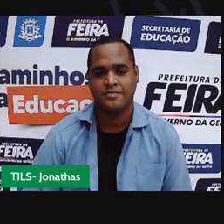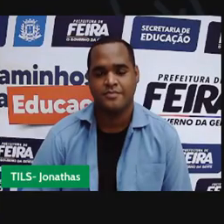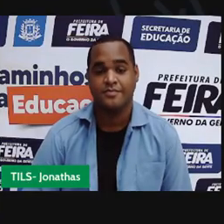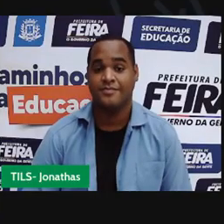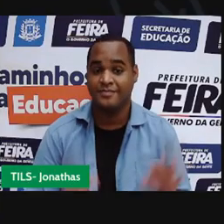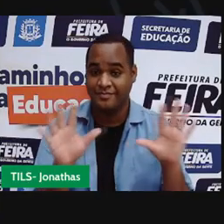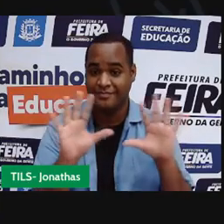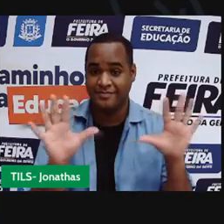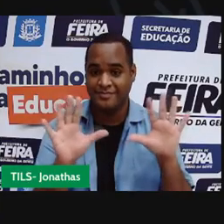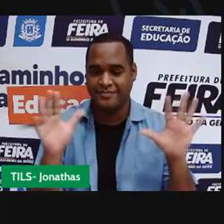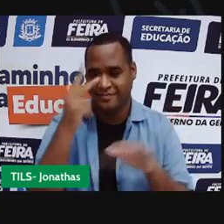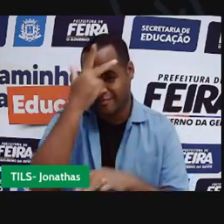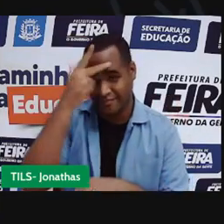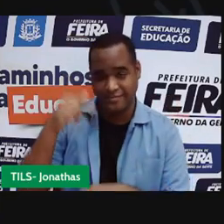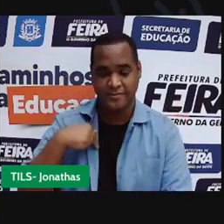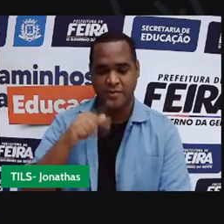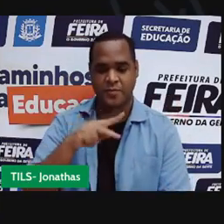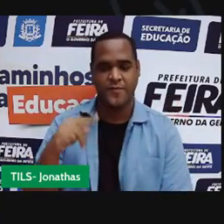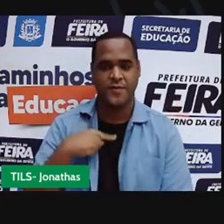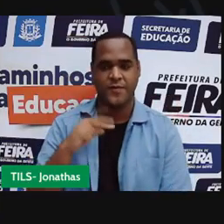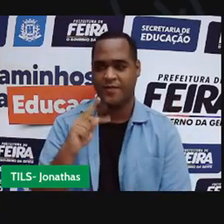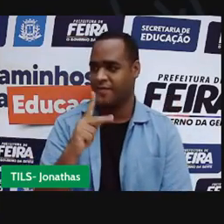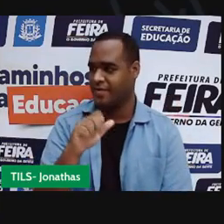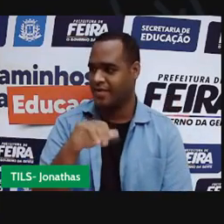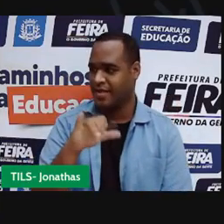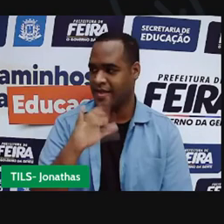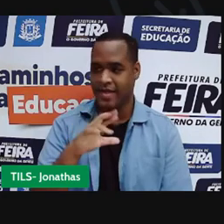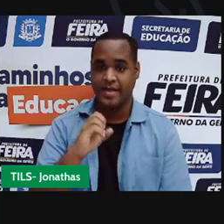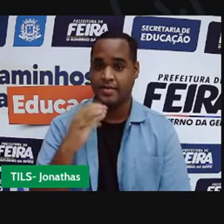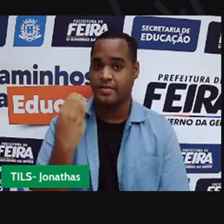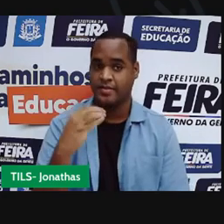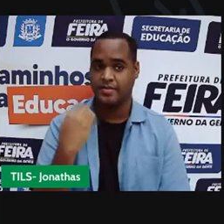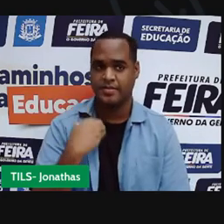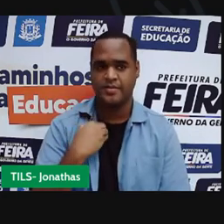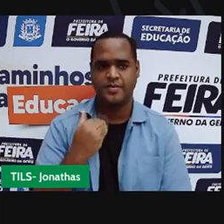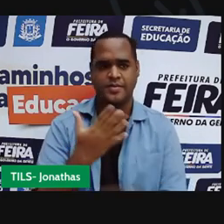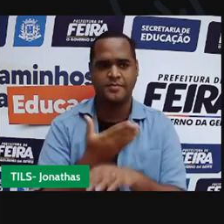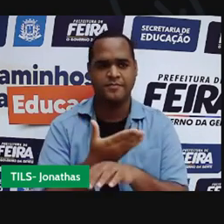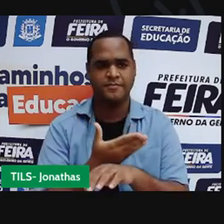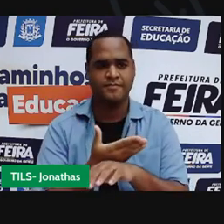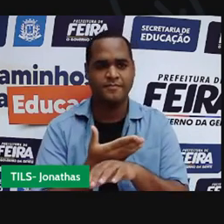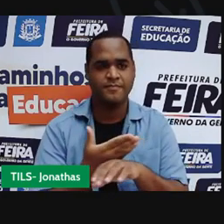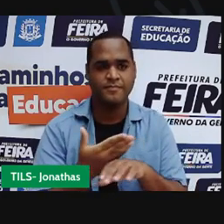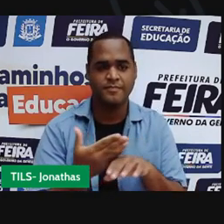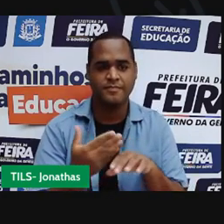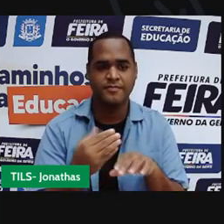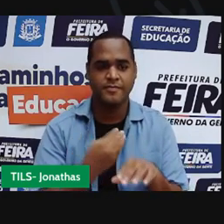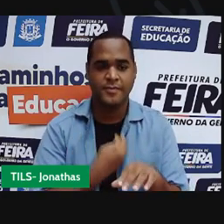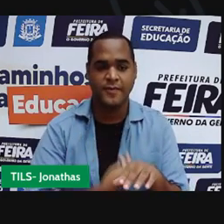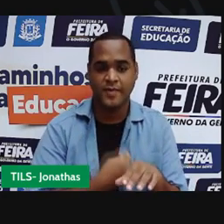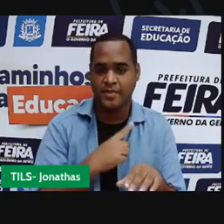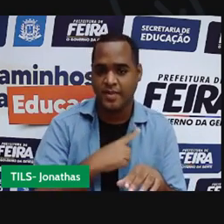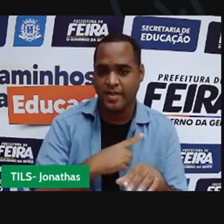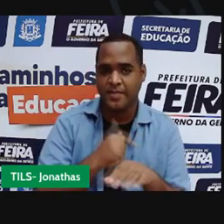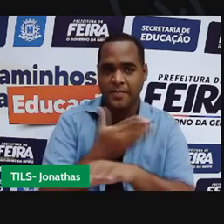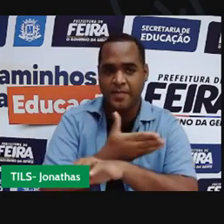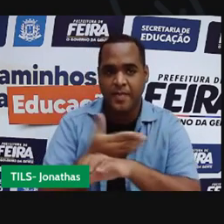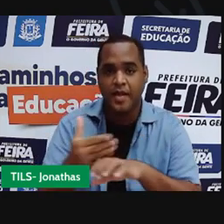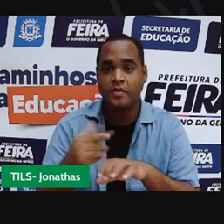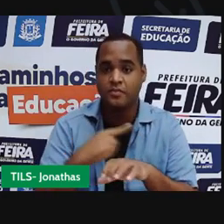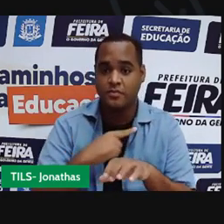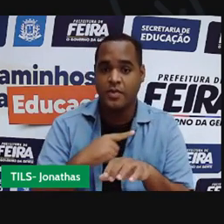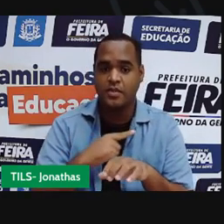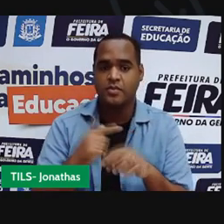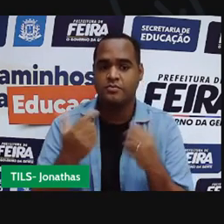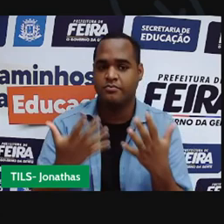Olá, pessoal. Eu sou a professora Tayara Santos de Ciências. Sou uma mulher de pele clara. Estou vestindo um jaleco branco, um fone branco.